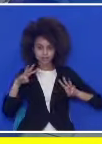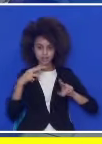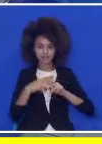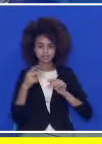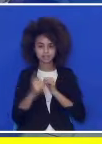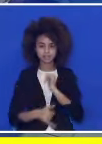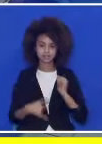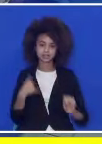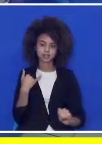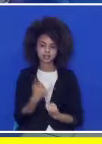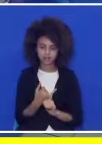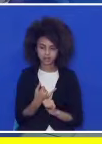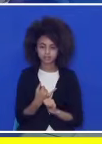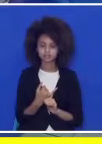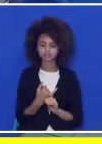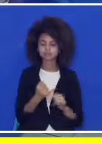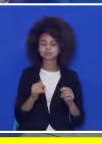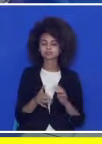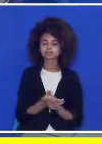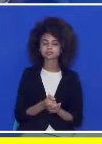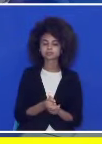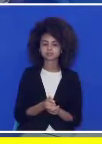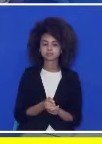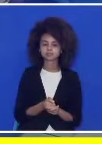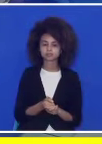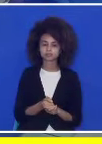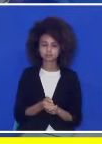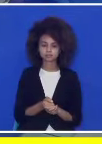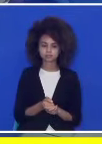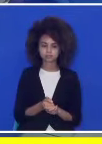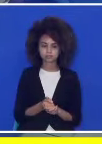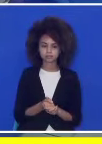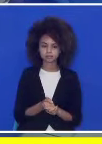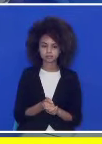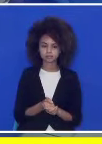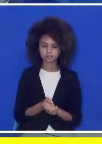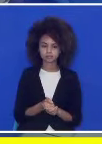Caixa na internet. loterias.caixa.gov.br